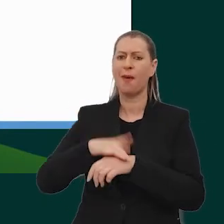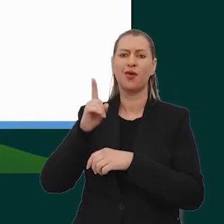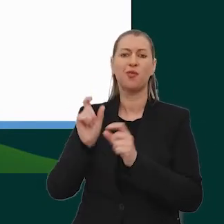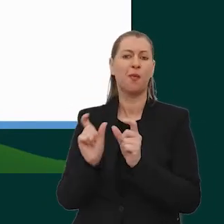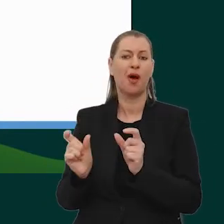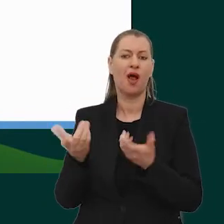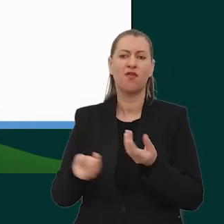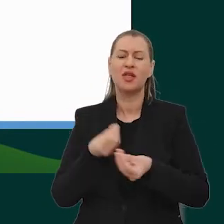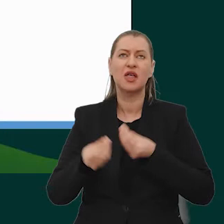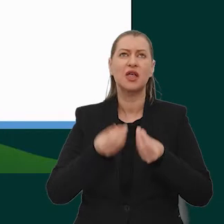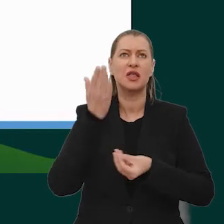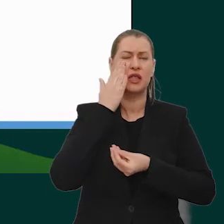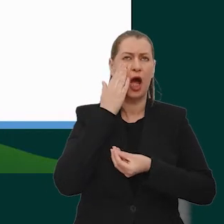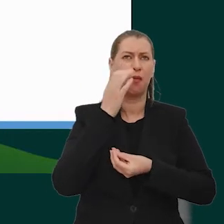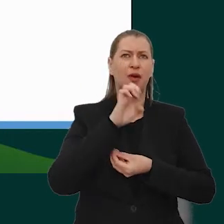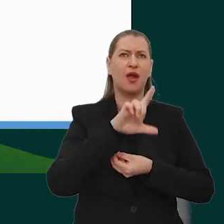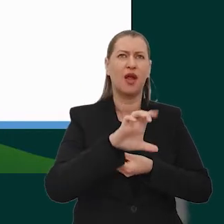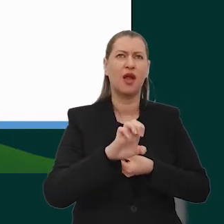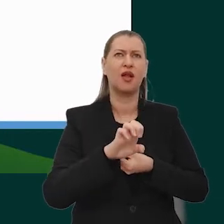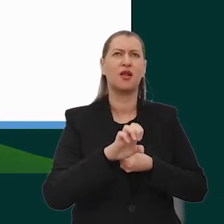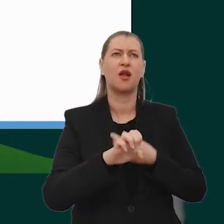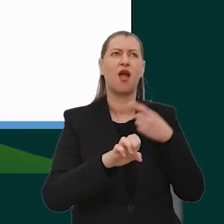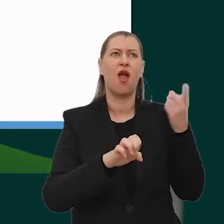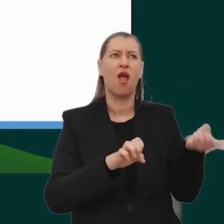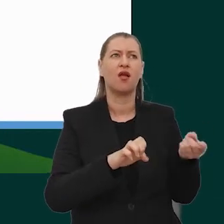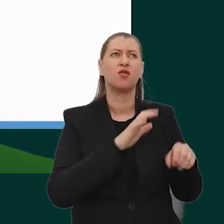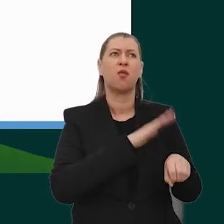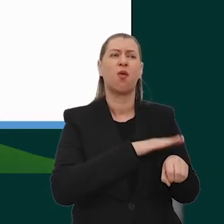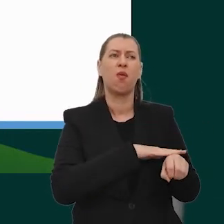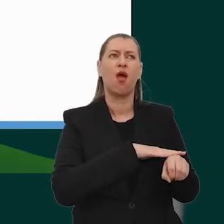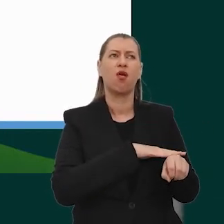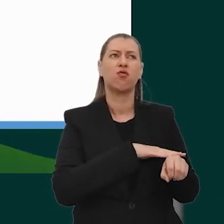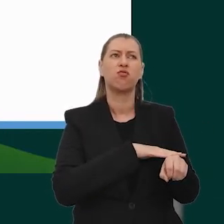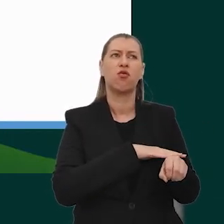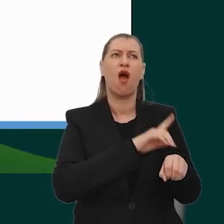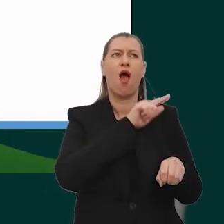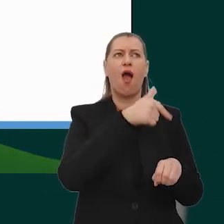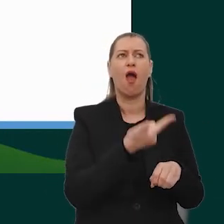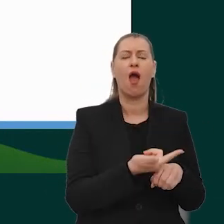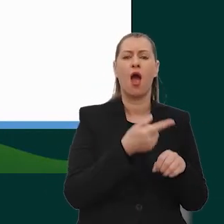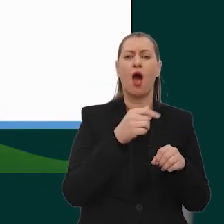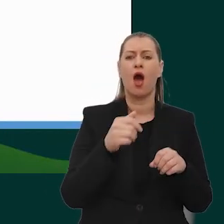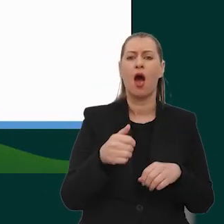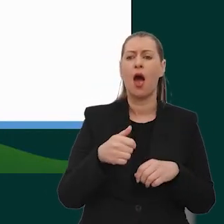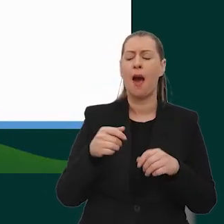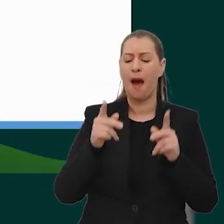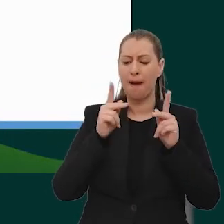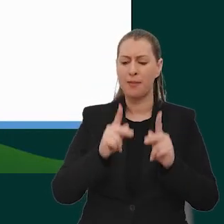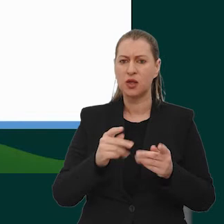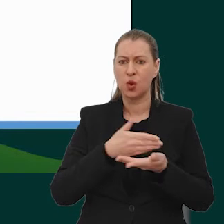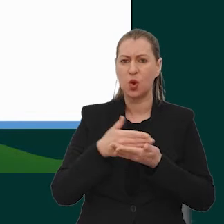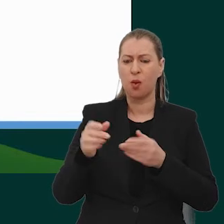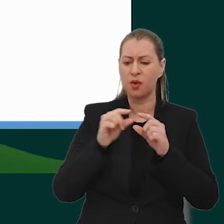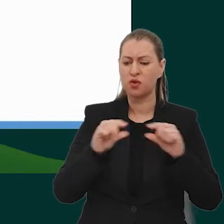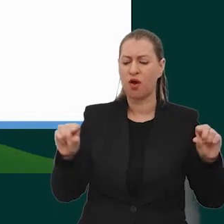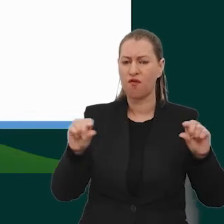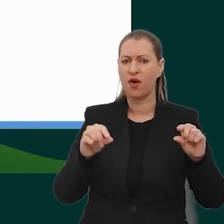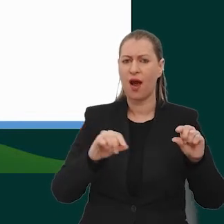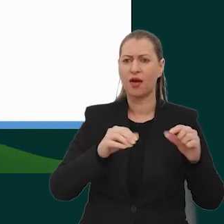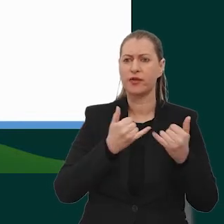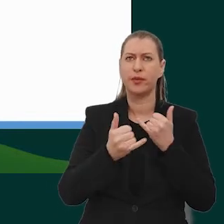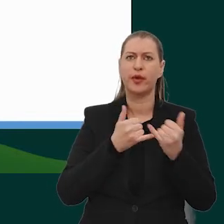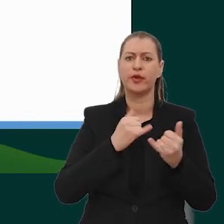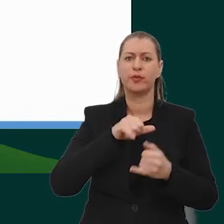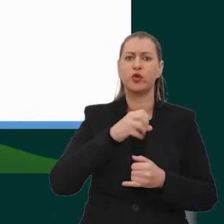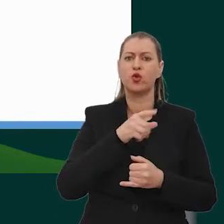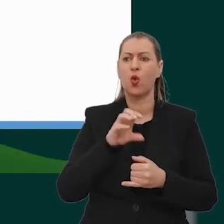vai saber que, para ele, este momento que ele citou ele, é aquela primeira pessoa da frase? Esse tipo de correferência,